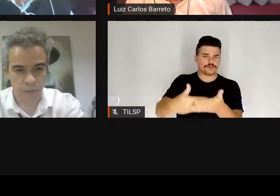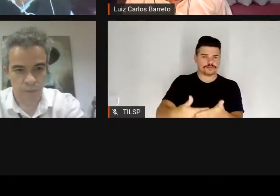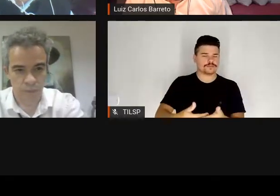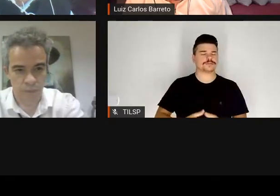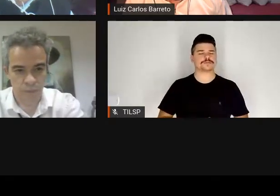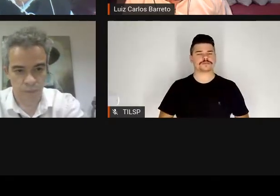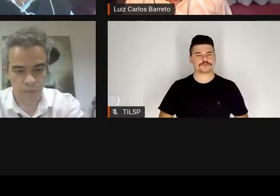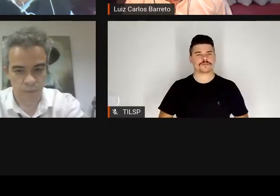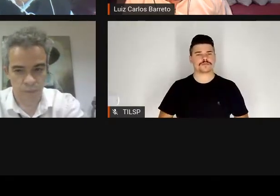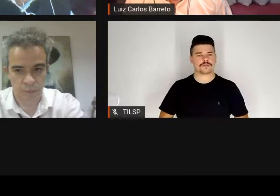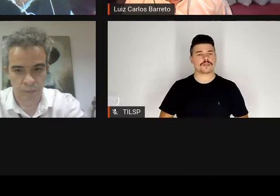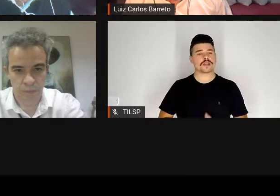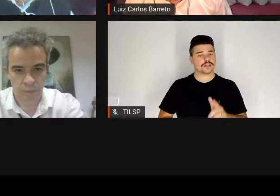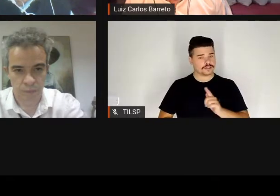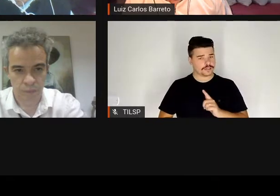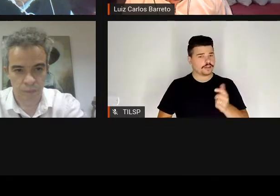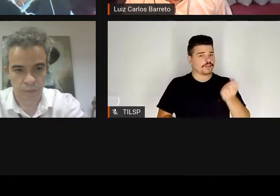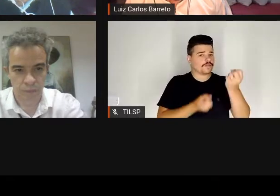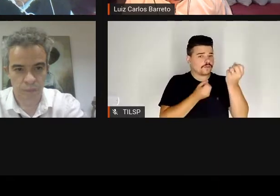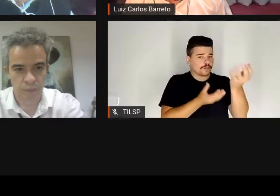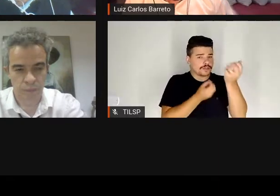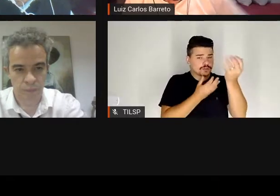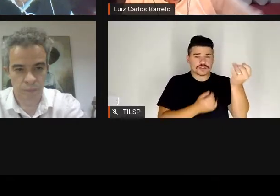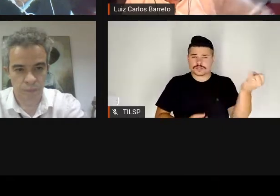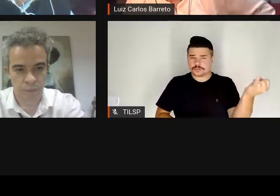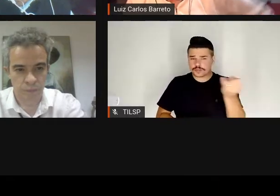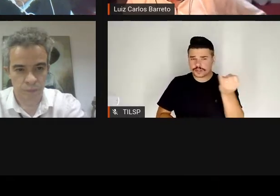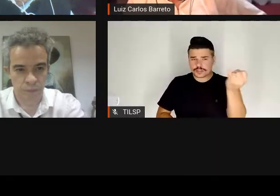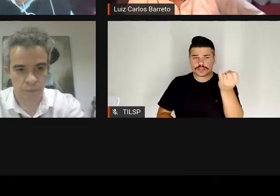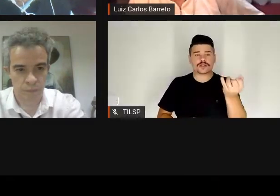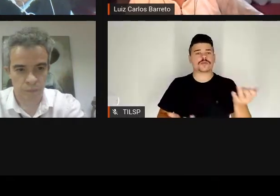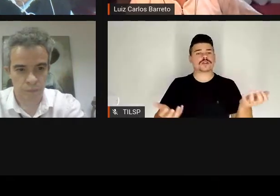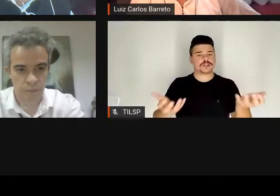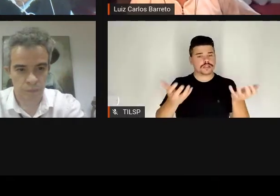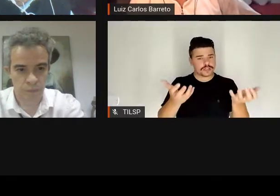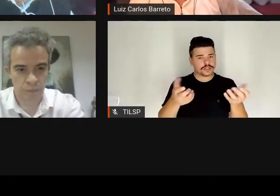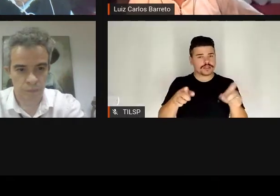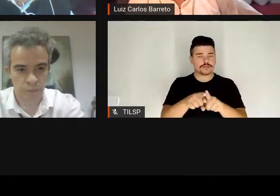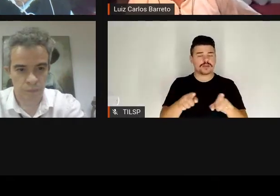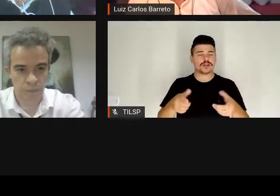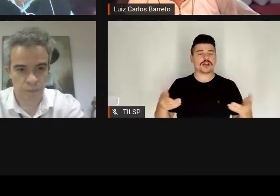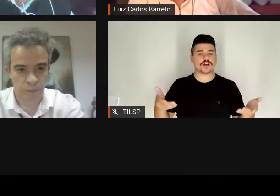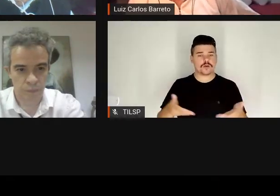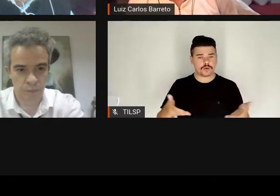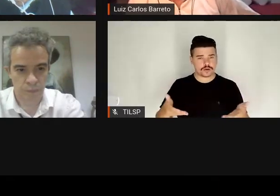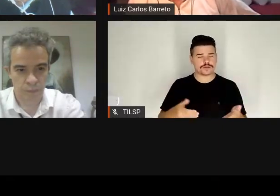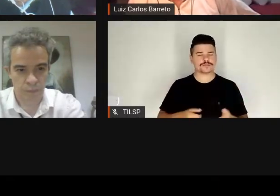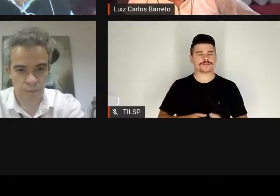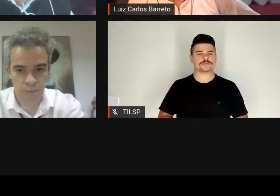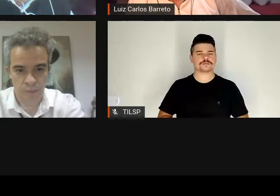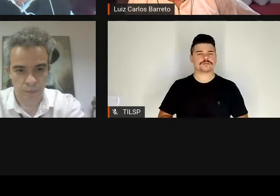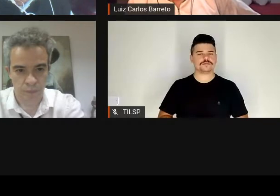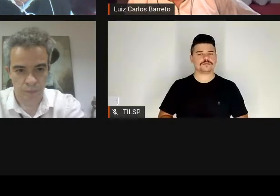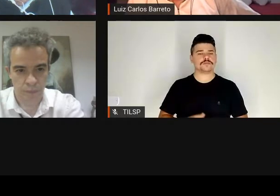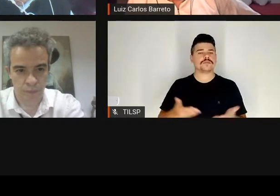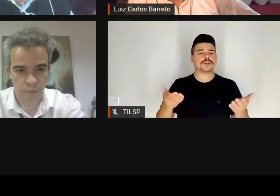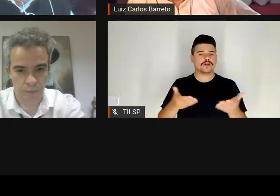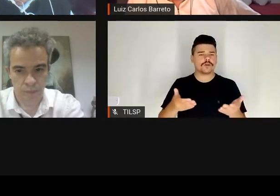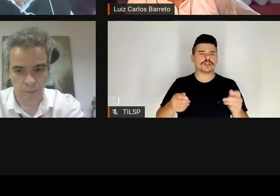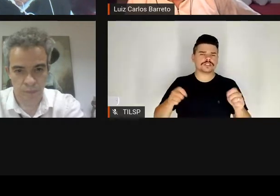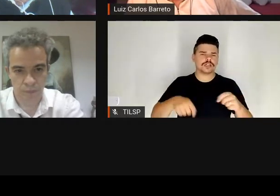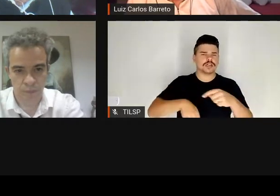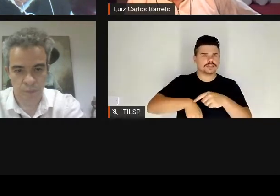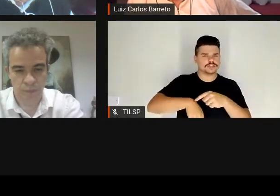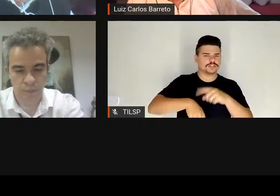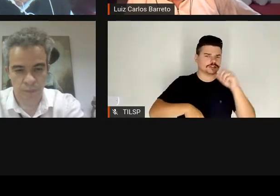Esses são dados relevantes, né? E eu queria, então, talvez agora, que a gente está com algumas dificuldades,